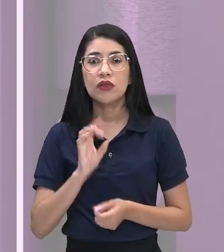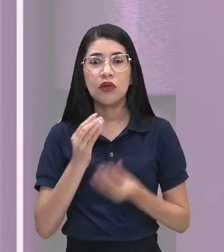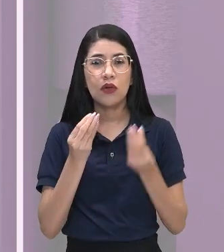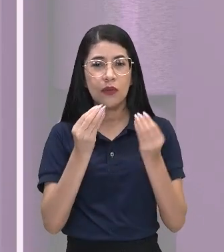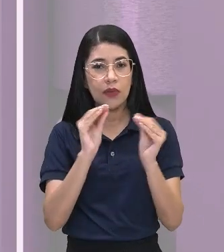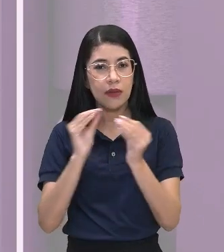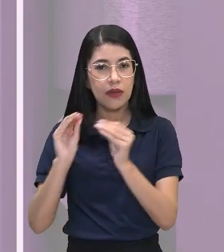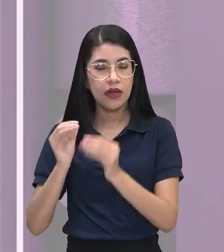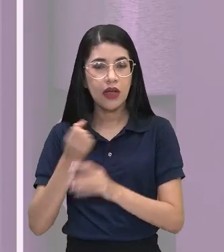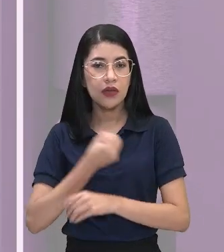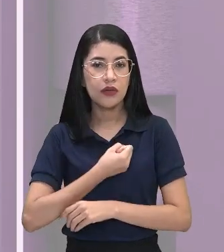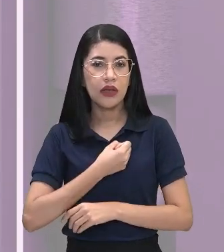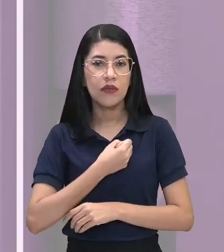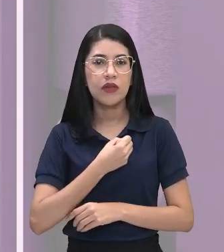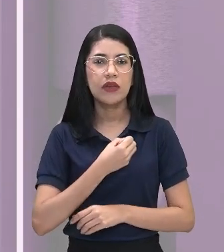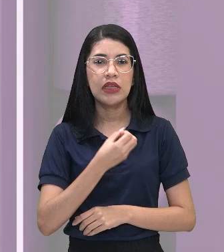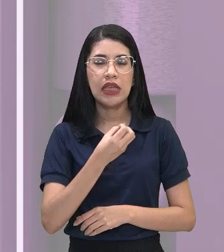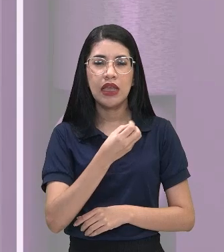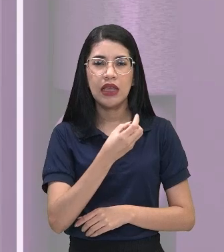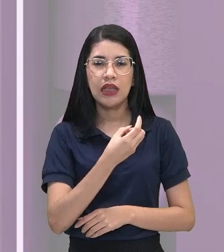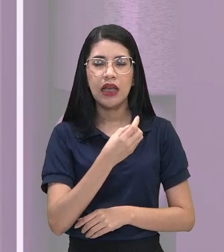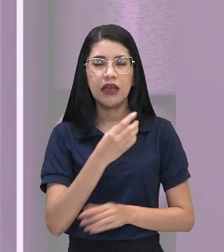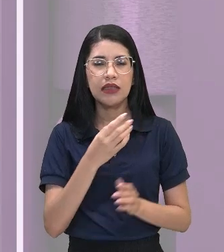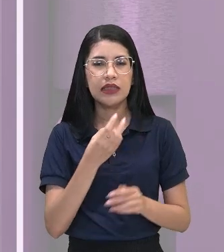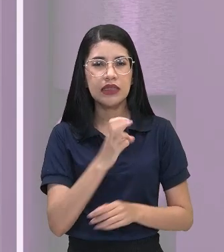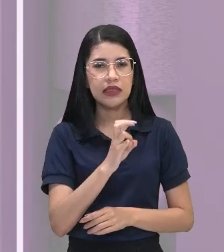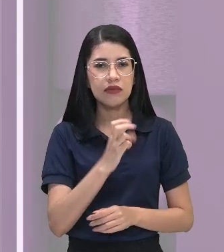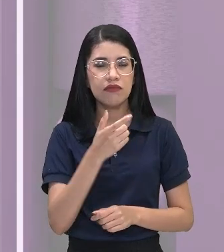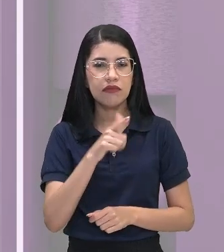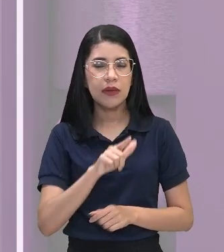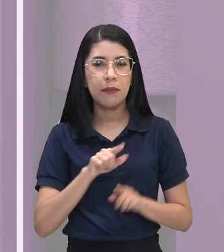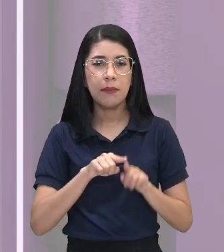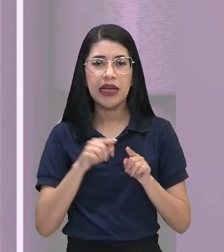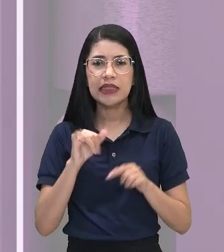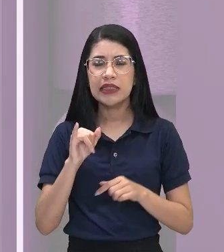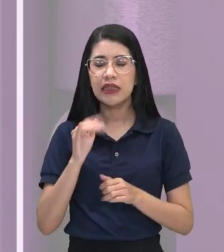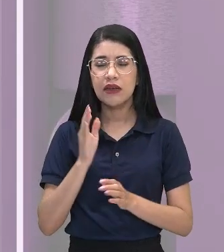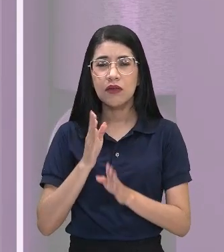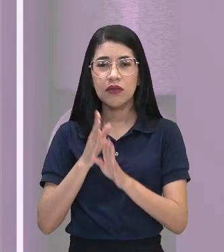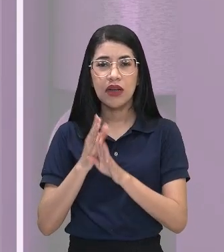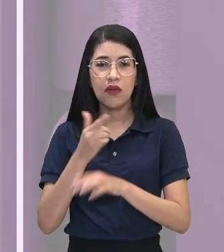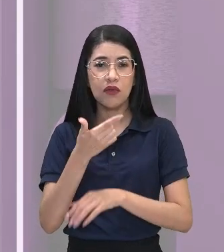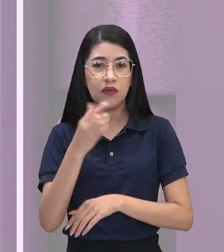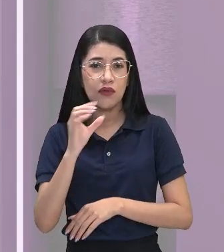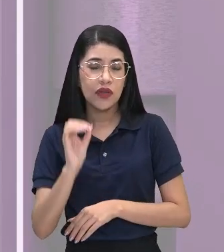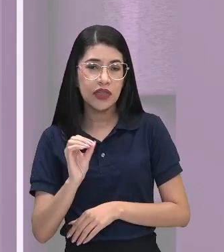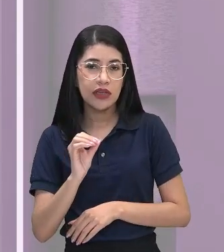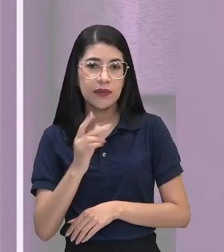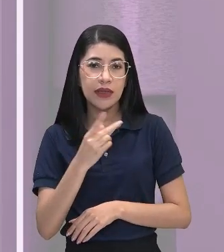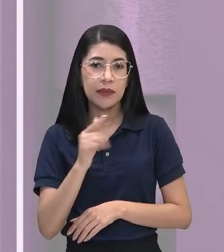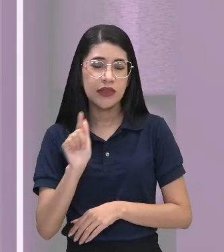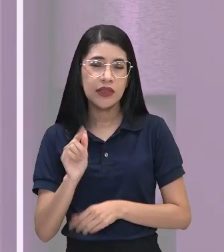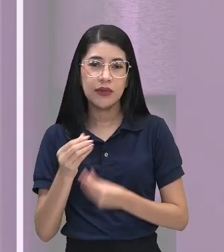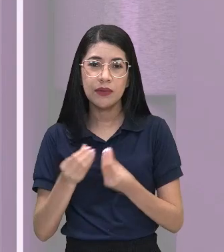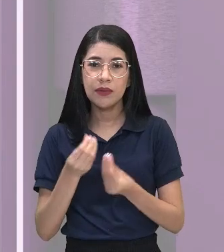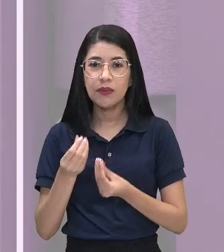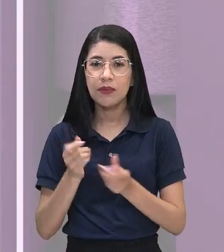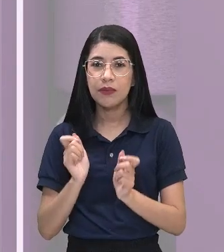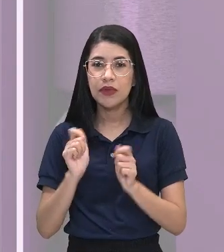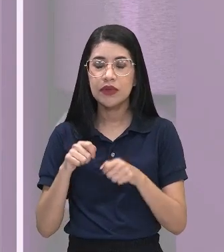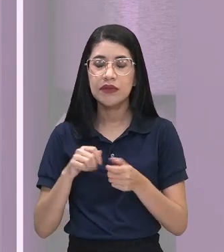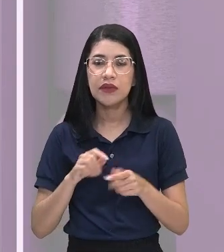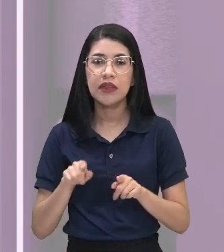termos, tranquilo. Mas e quando você quer descobrir o 20º termo lá da PG? Ou quando você quer descobrir